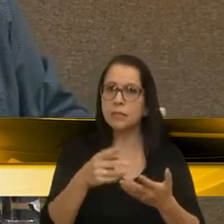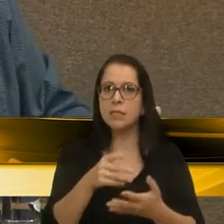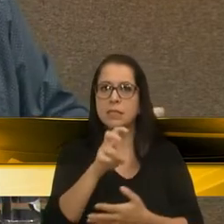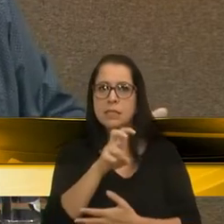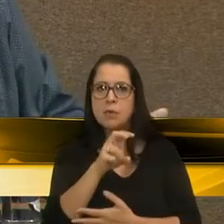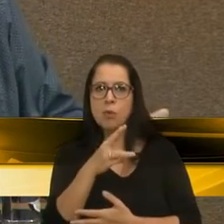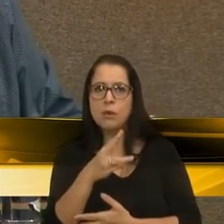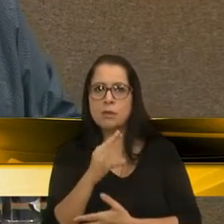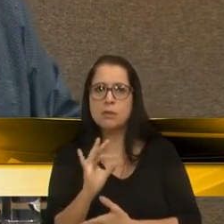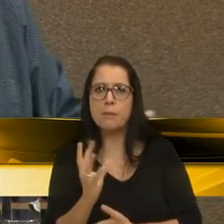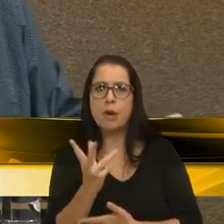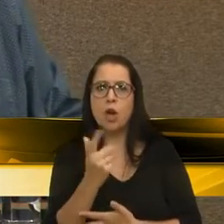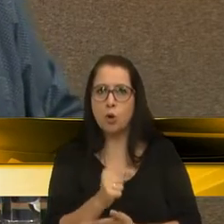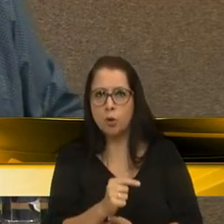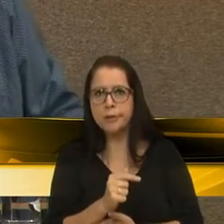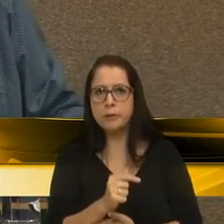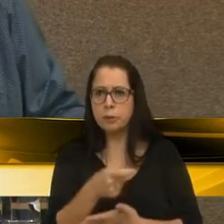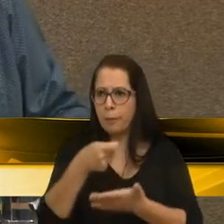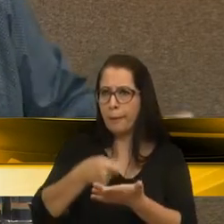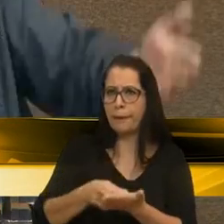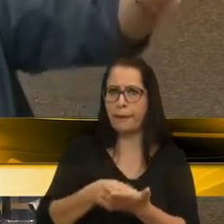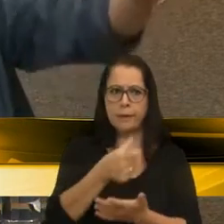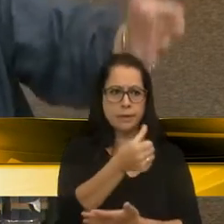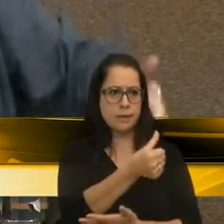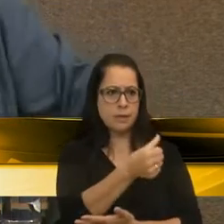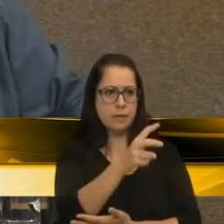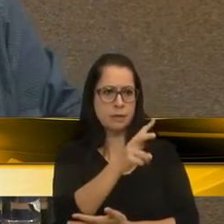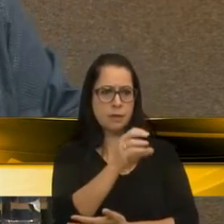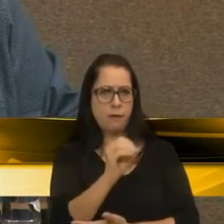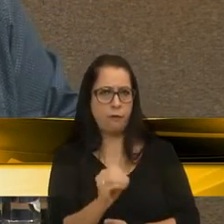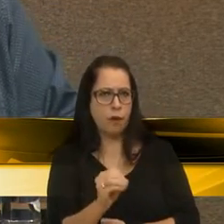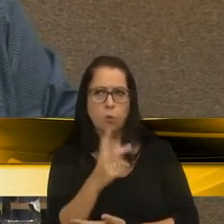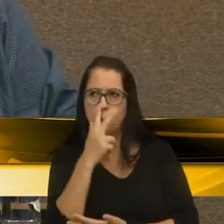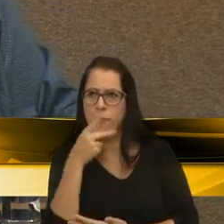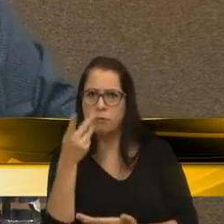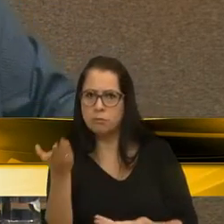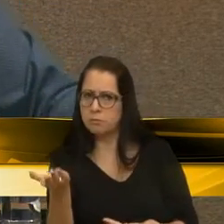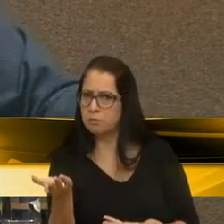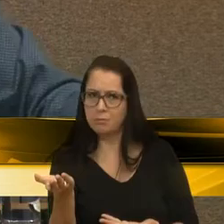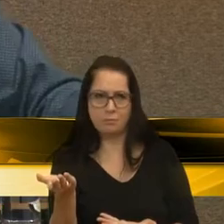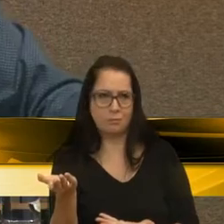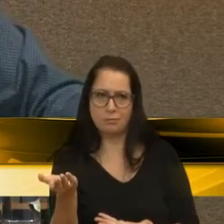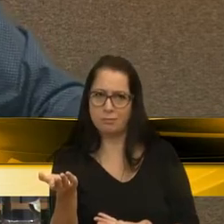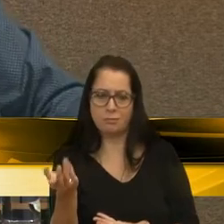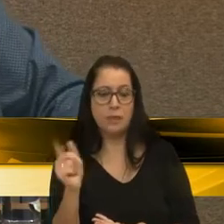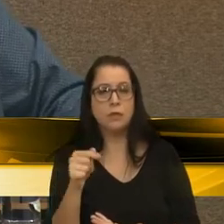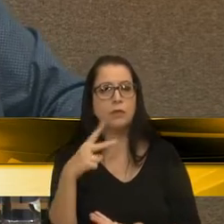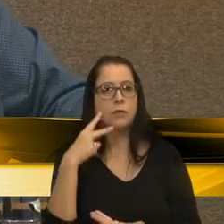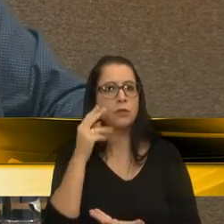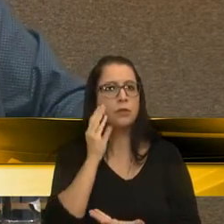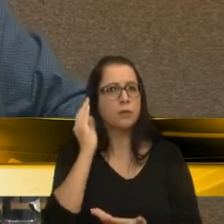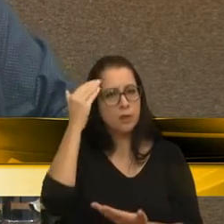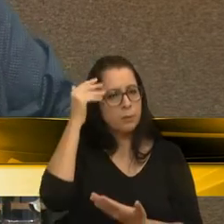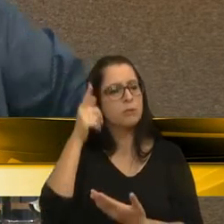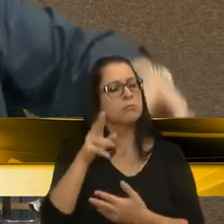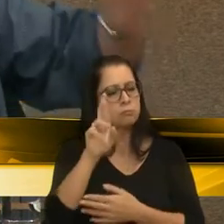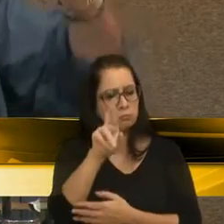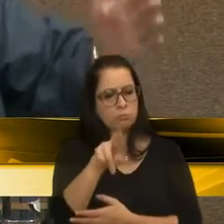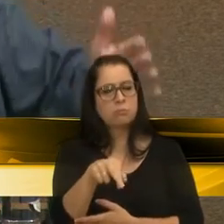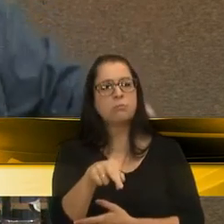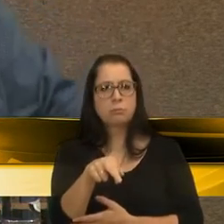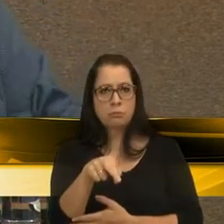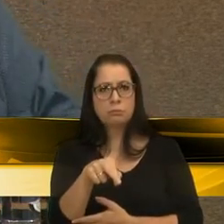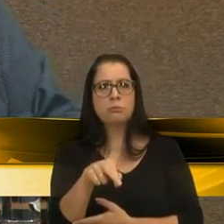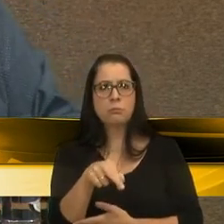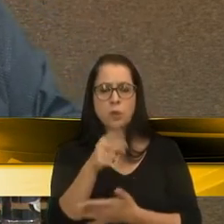53 milhões, você pagar 620, como o senhor falou. Então, Então isso, vereador Felipe, eu acho que o Vossa Excelência tem toda a razão, tem